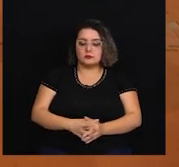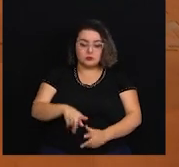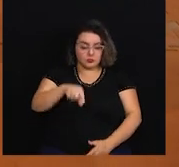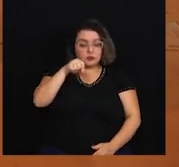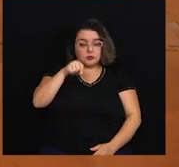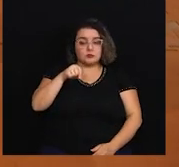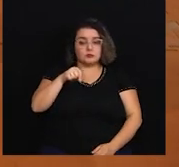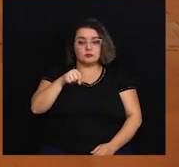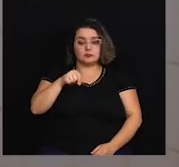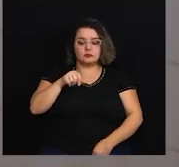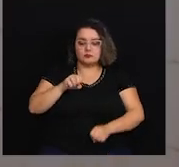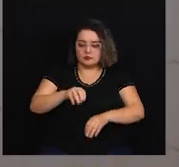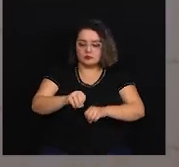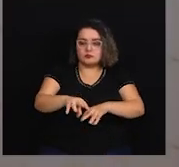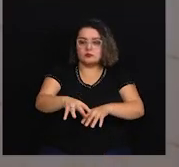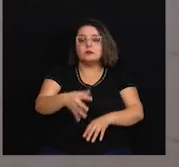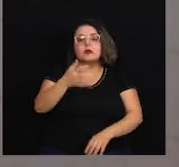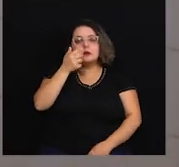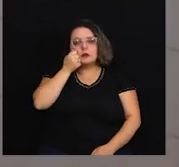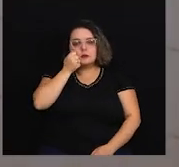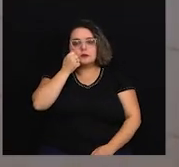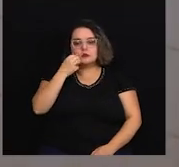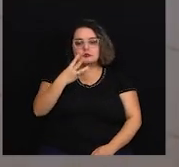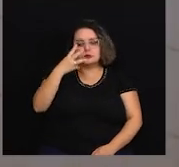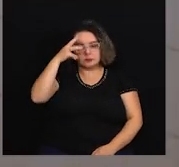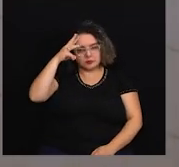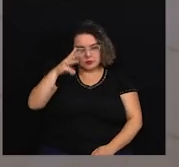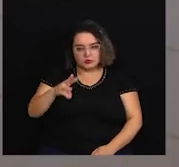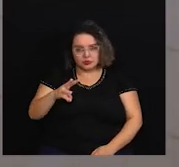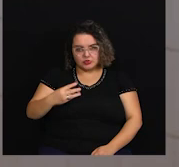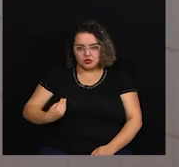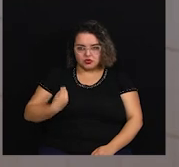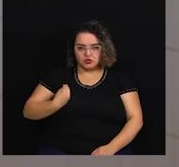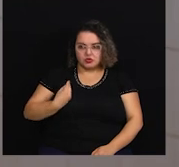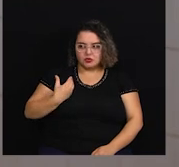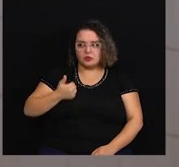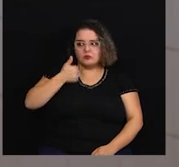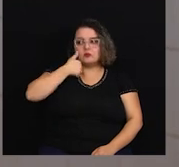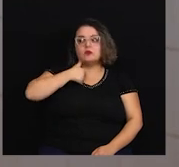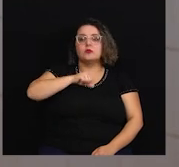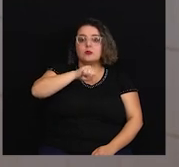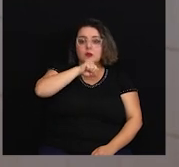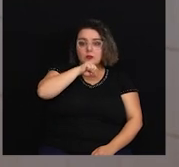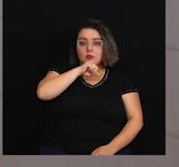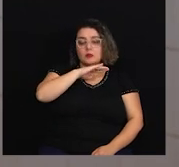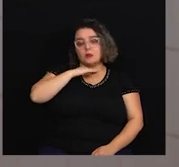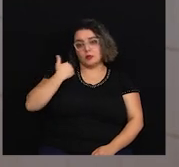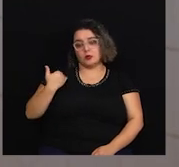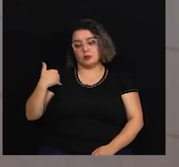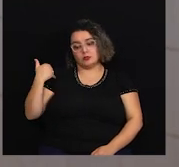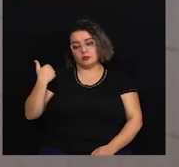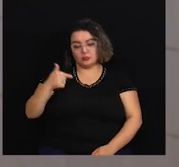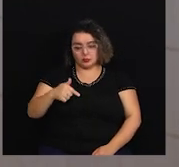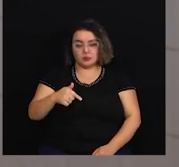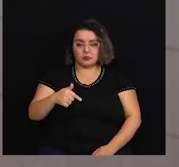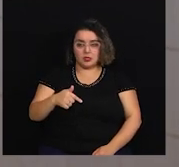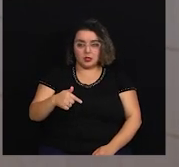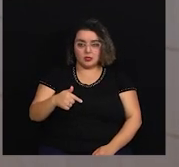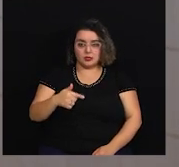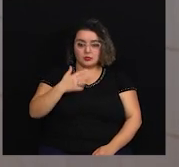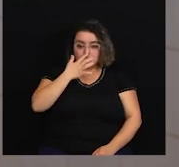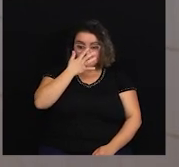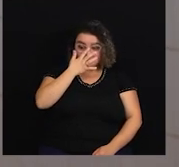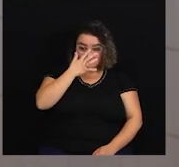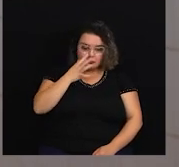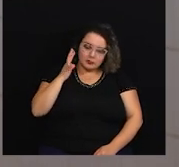graça então foi adotado com três dias e minha mãe morreu quando eu tinha 7 horas e e foi